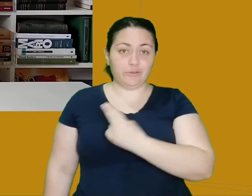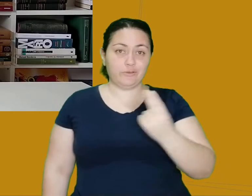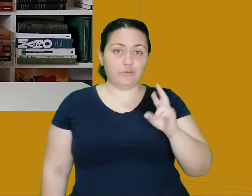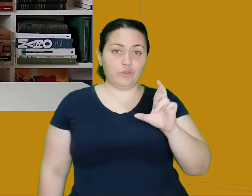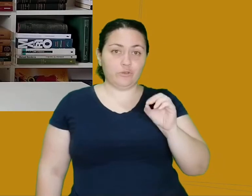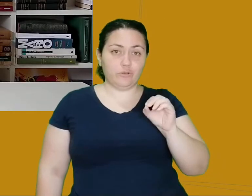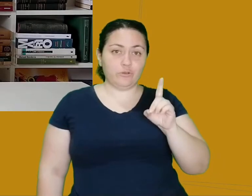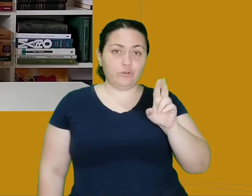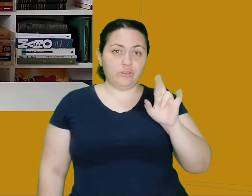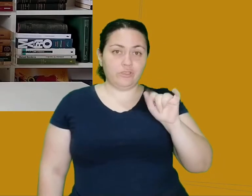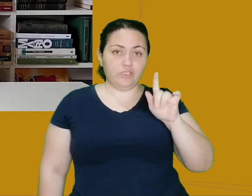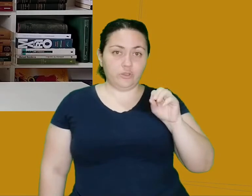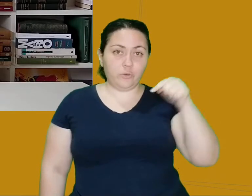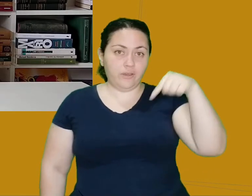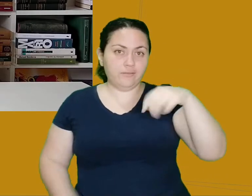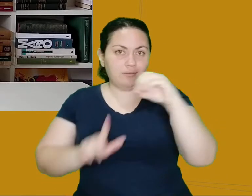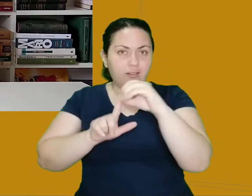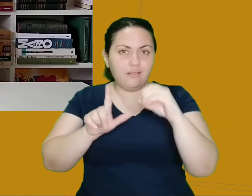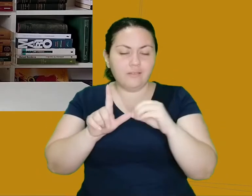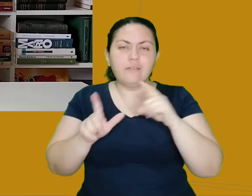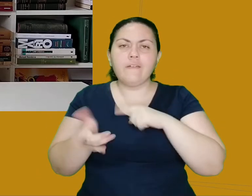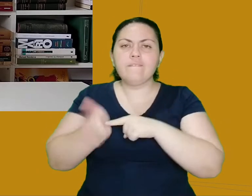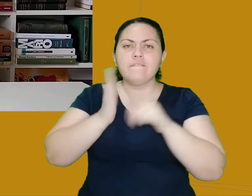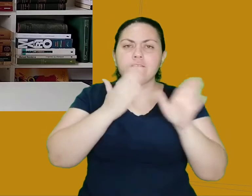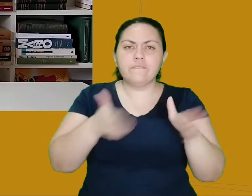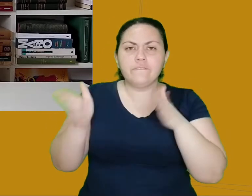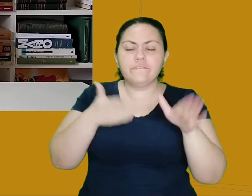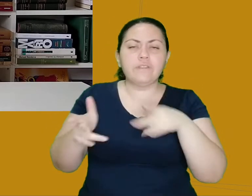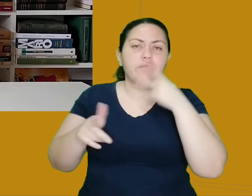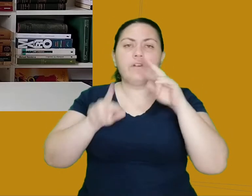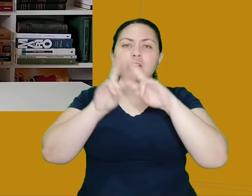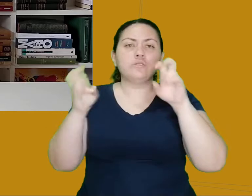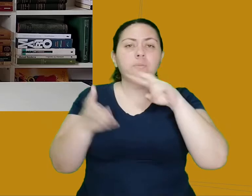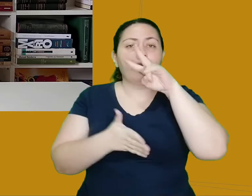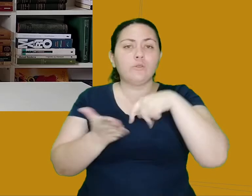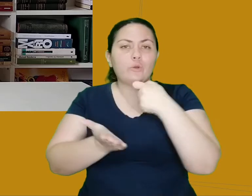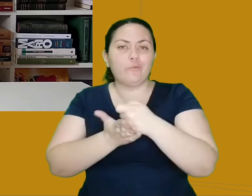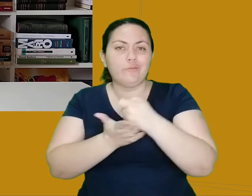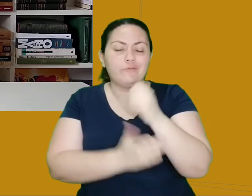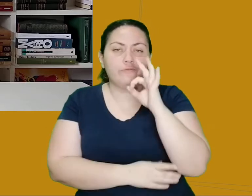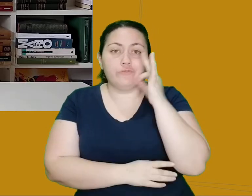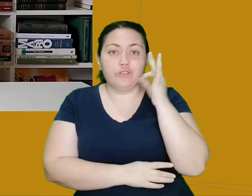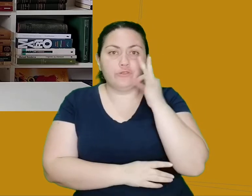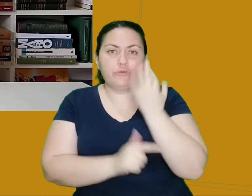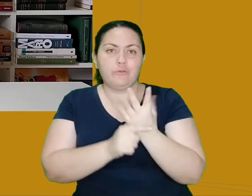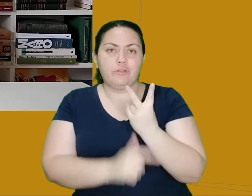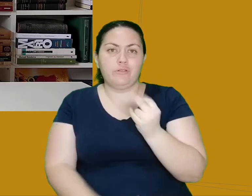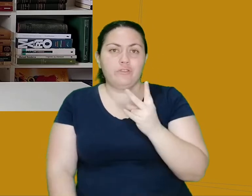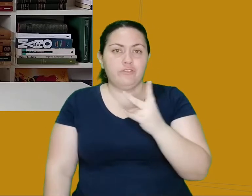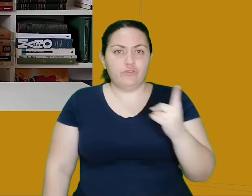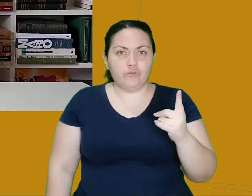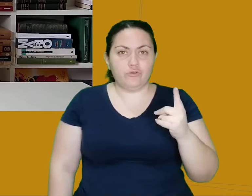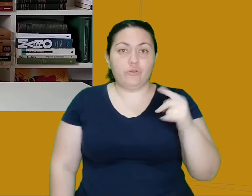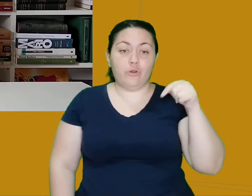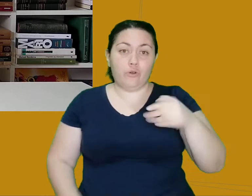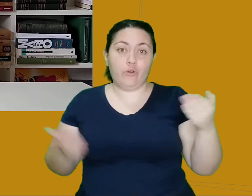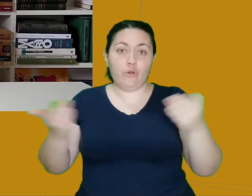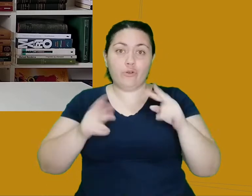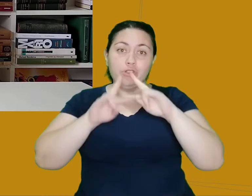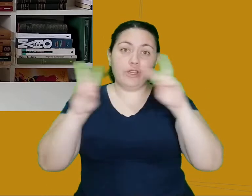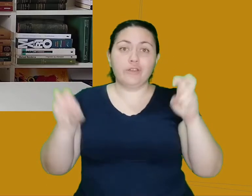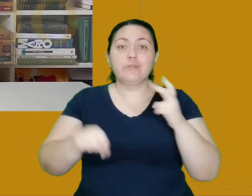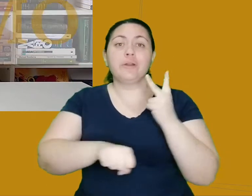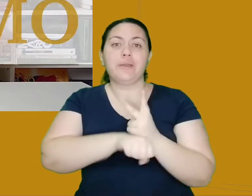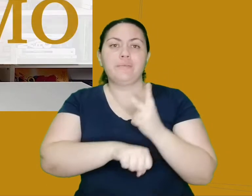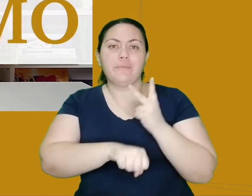Olá pessoal, eu sou o Rodrigo e esse é o Letras na Rede. Nessa série de vídeos estamos trabalhando nas leituras obrigatórias do vestibular URGS 2021.